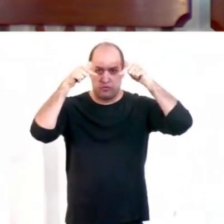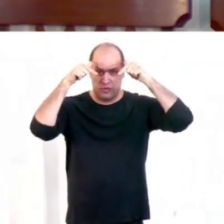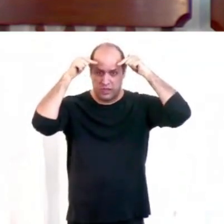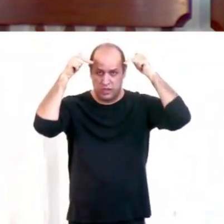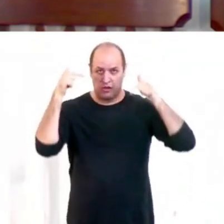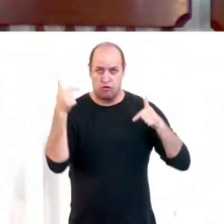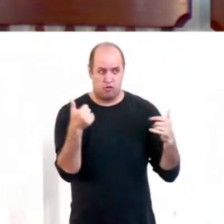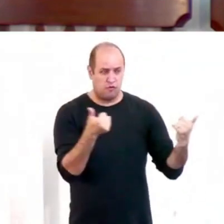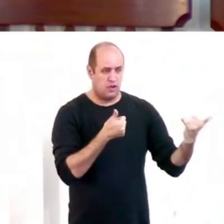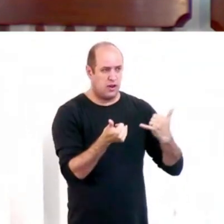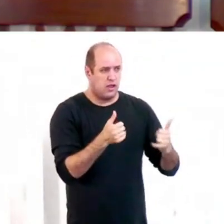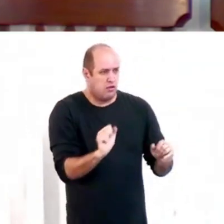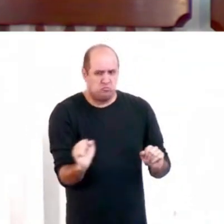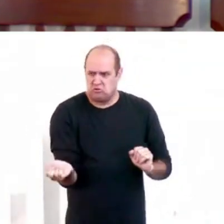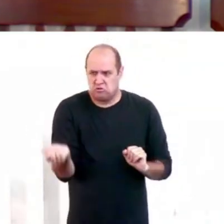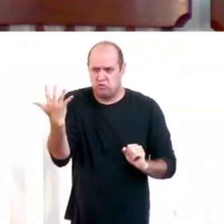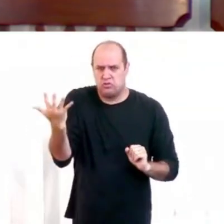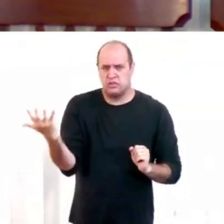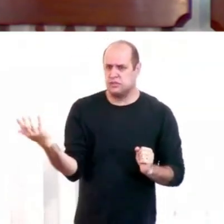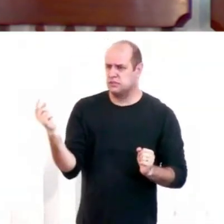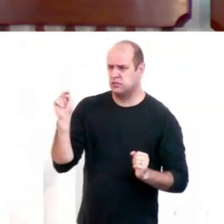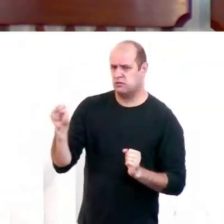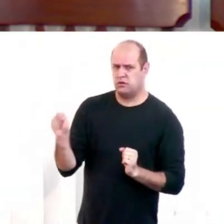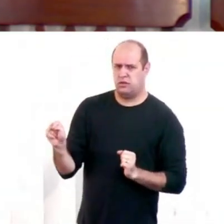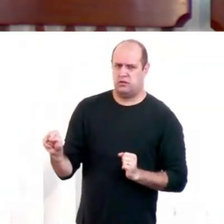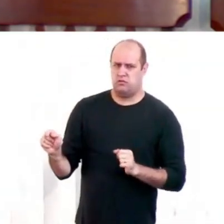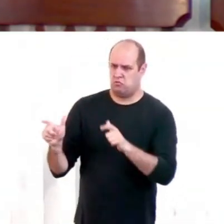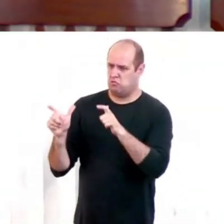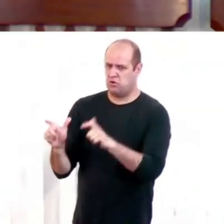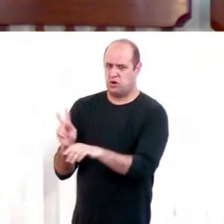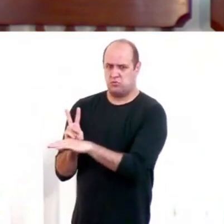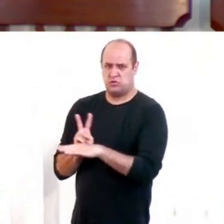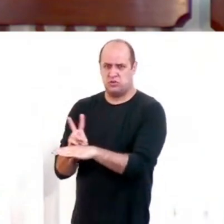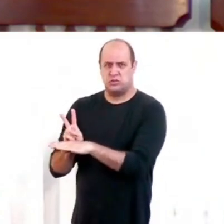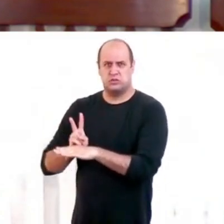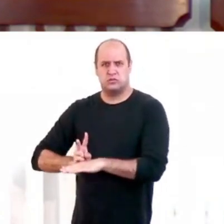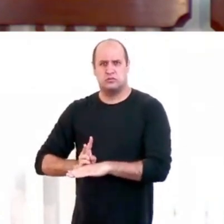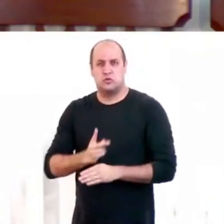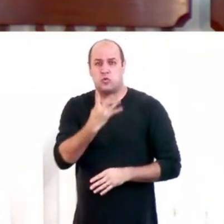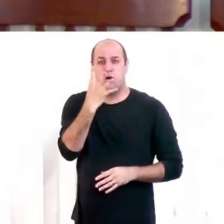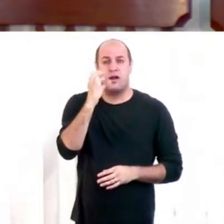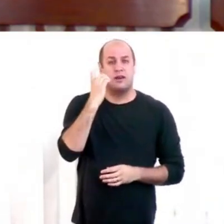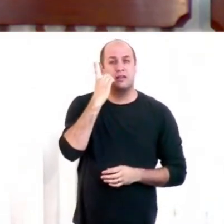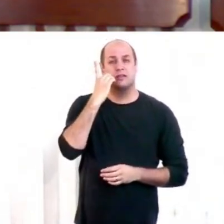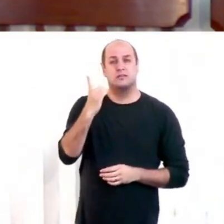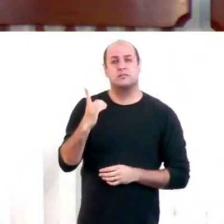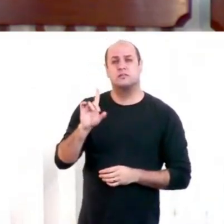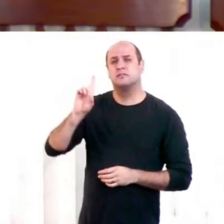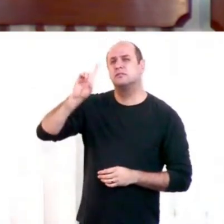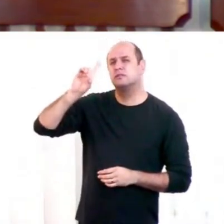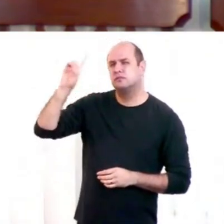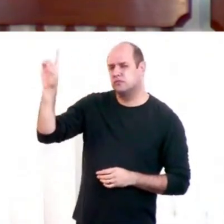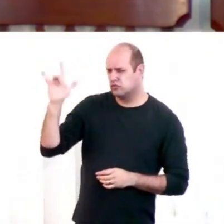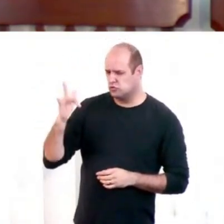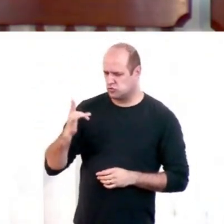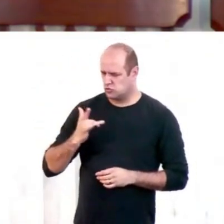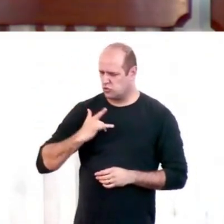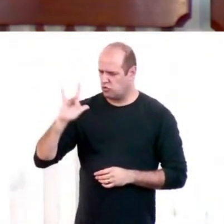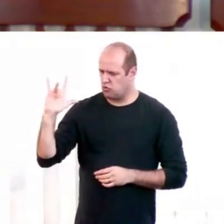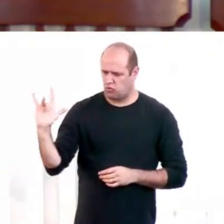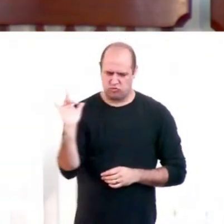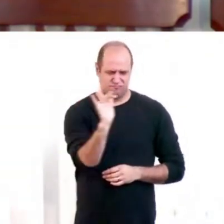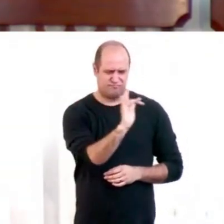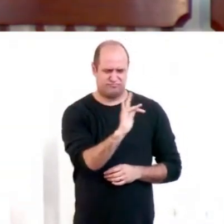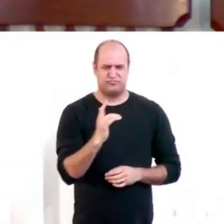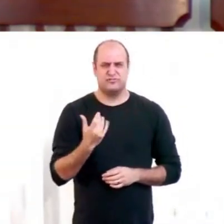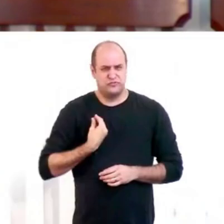com essa menina num quarto protegido. E foi assim por 40 dias que Deus tocou o coração desse casal.